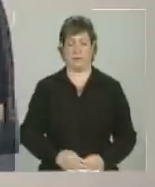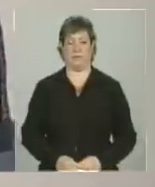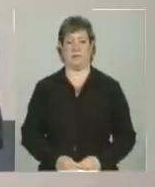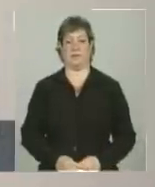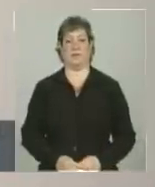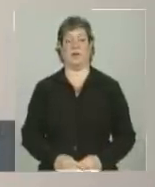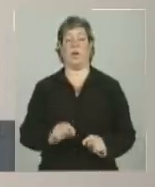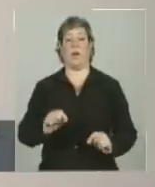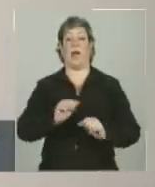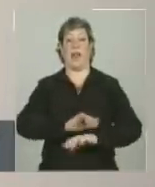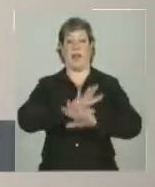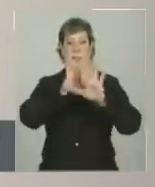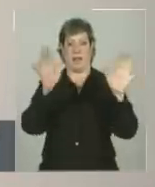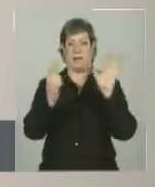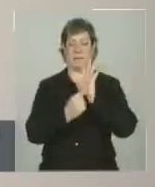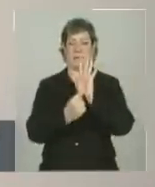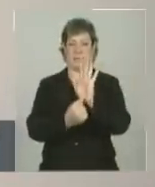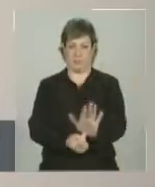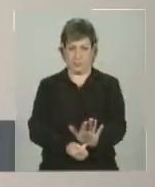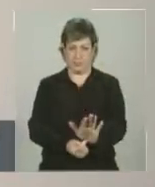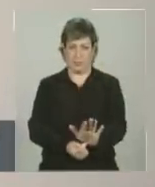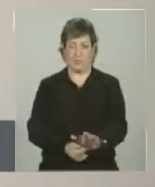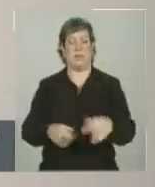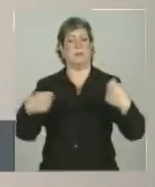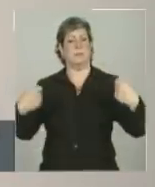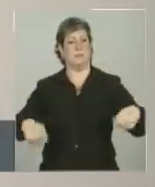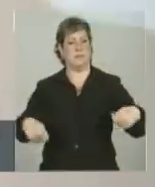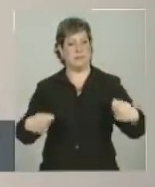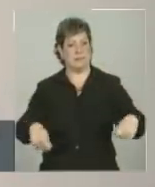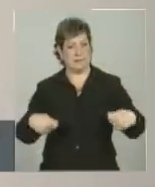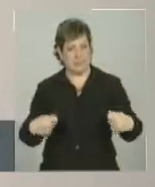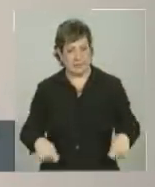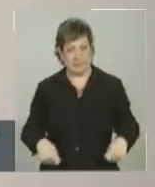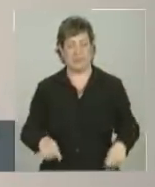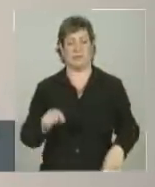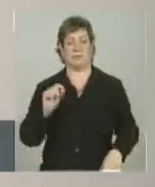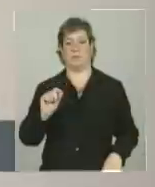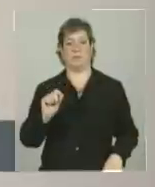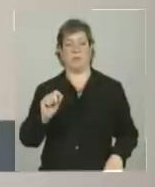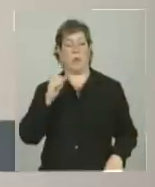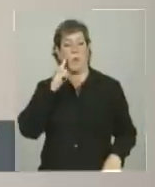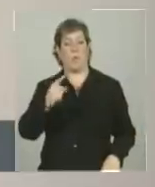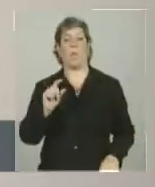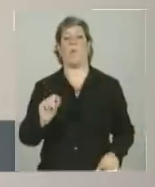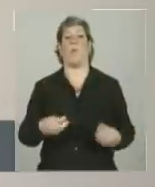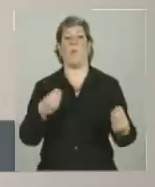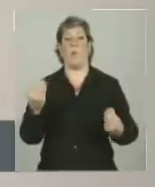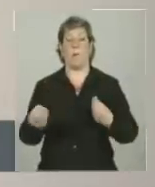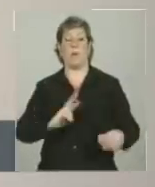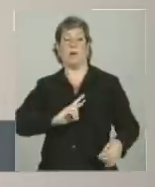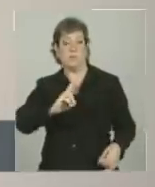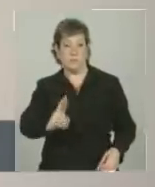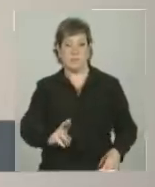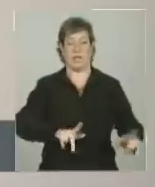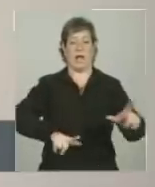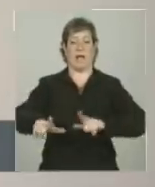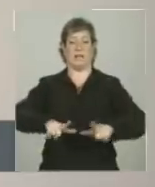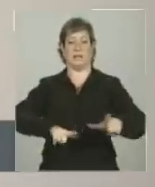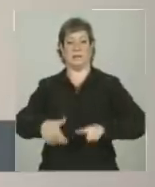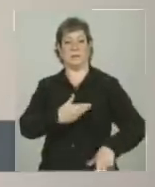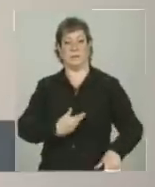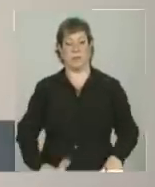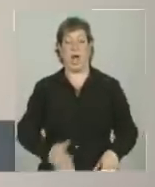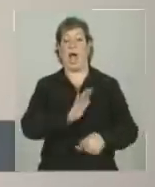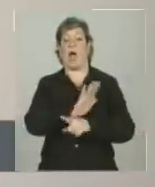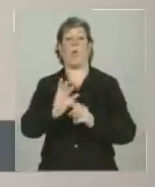A transparência deve ser qualificada pelo resultado que as ações públicas causam na